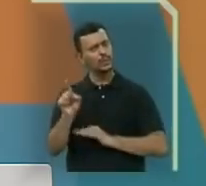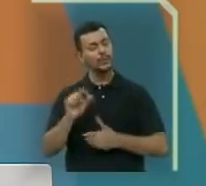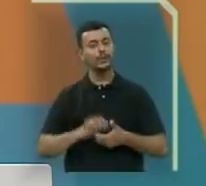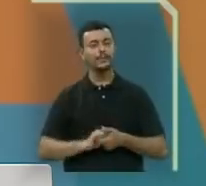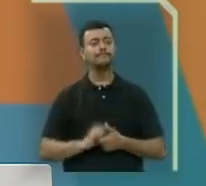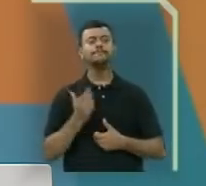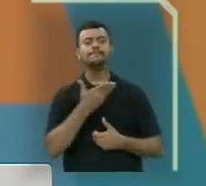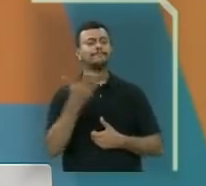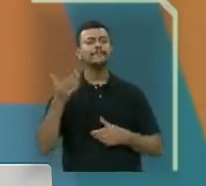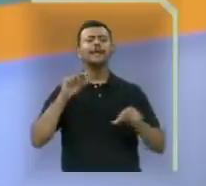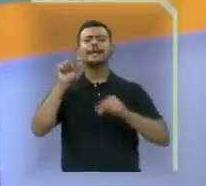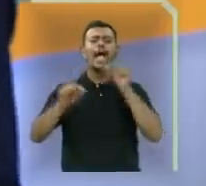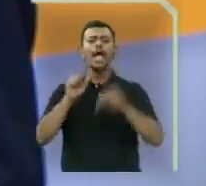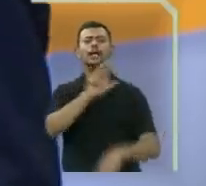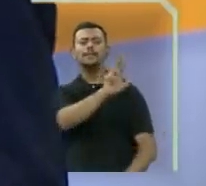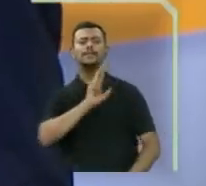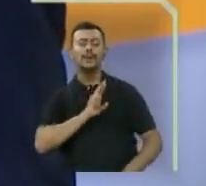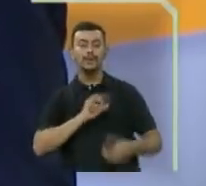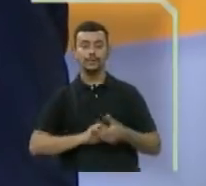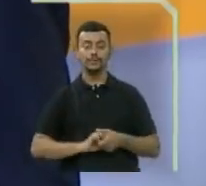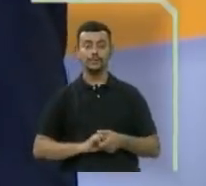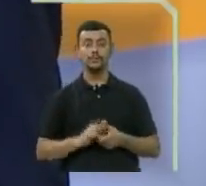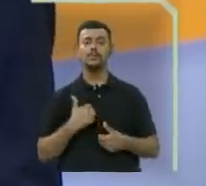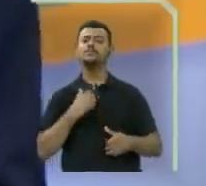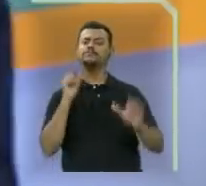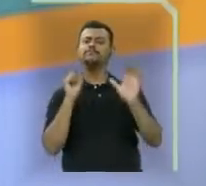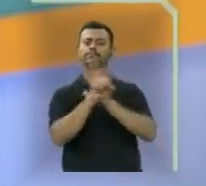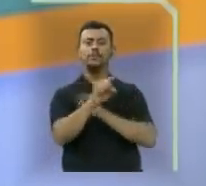vai respondê-la. Vou perguntar ao João Dória.